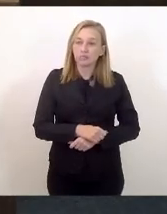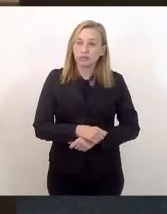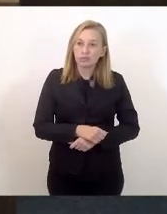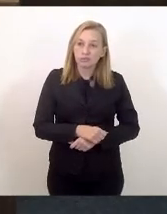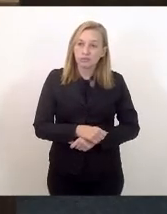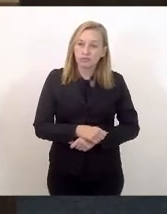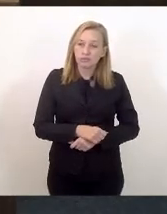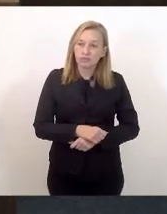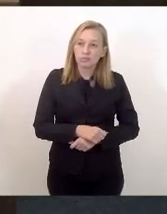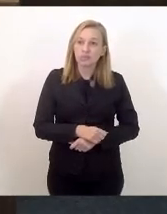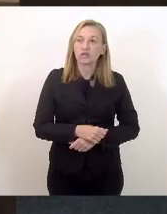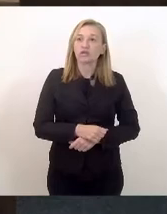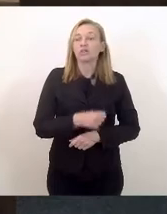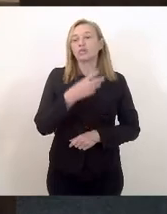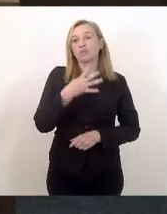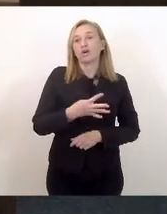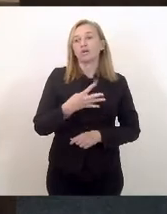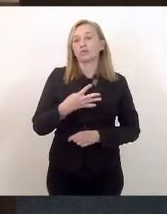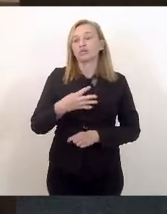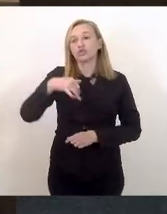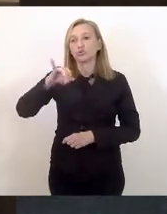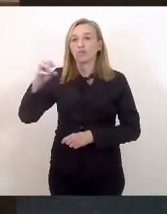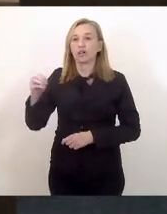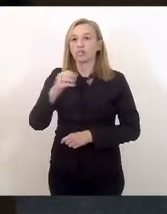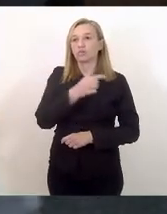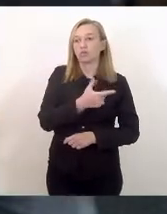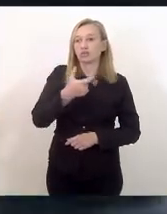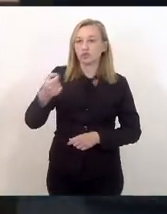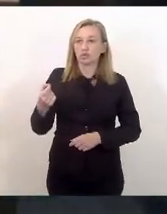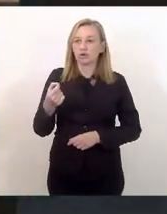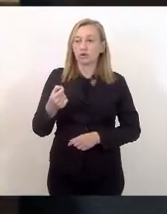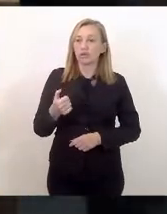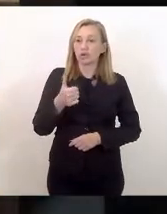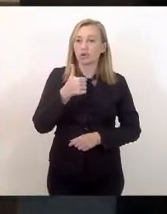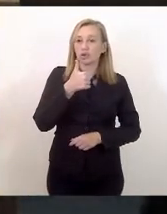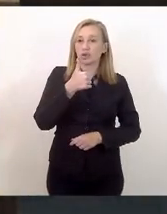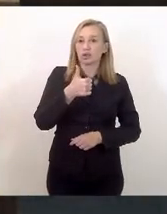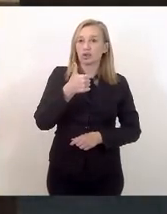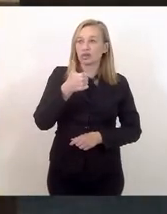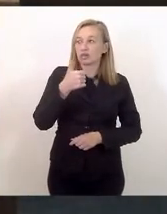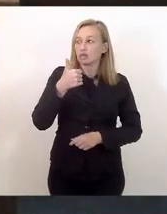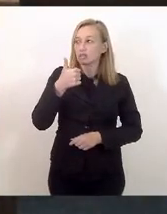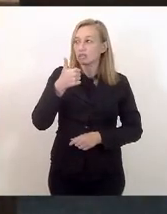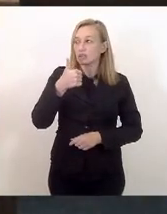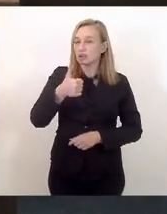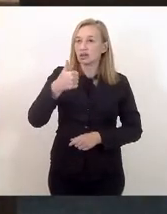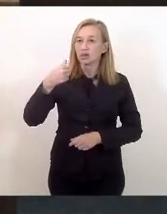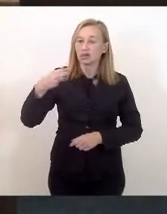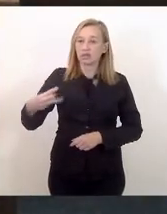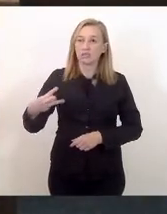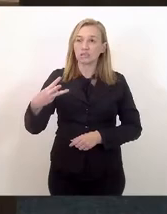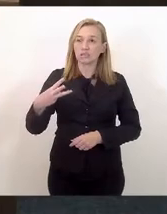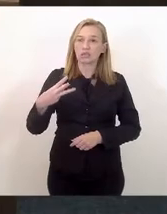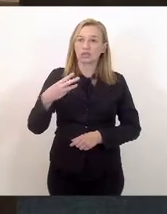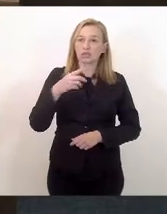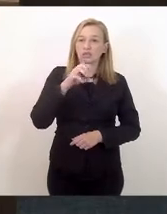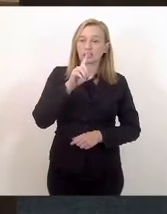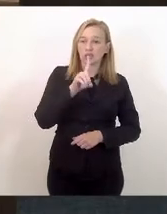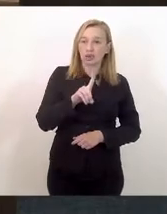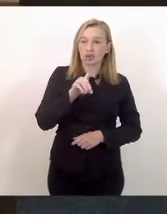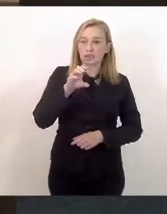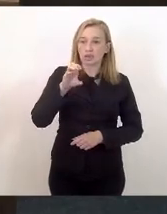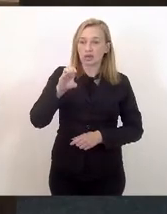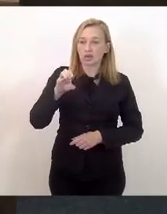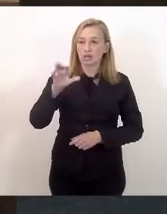101, de 4 de maio de 2000, e 113 da DCT da CF. E